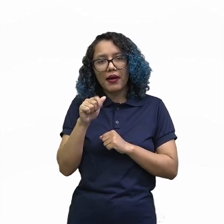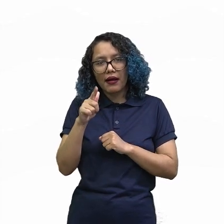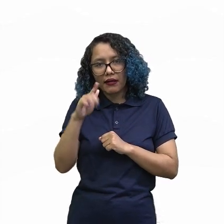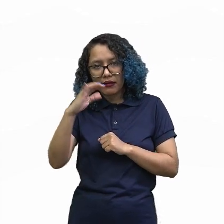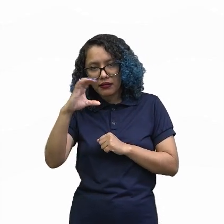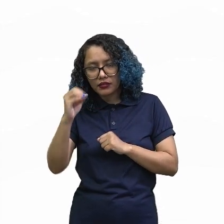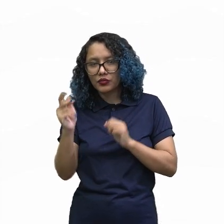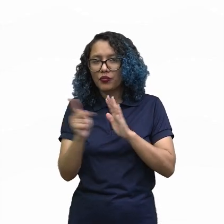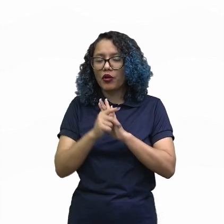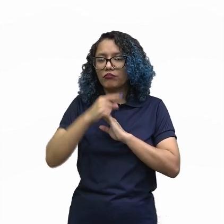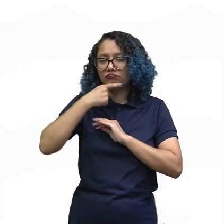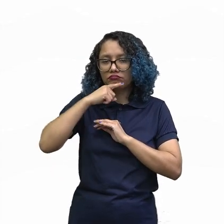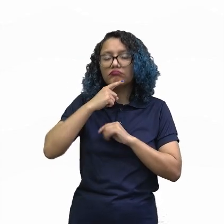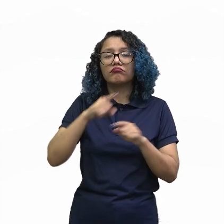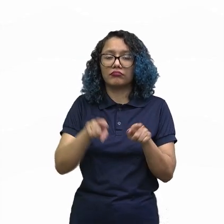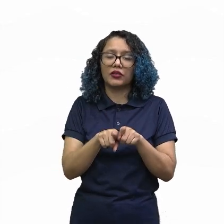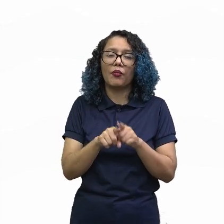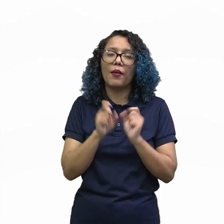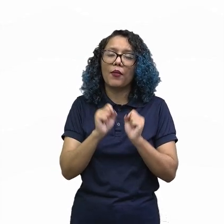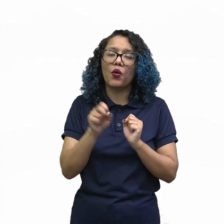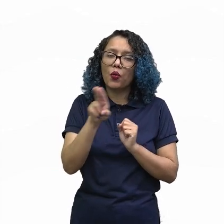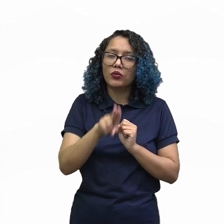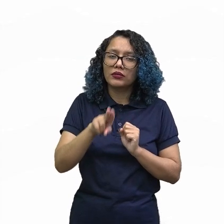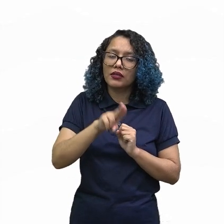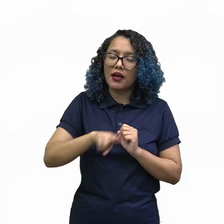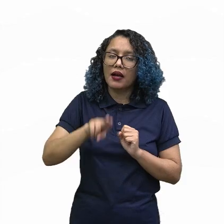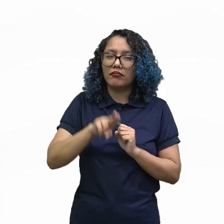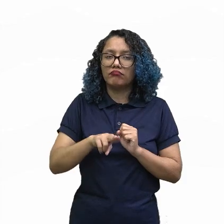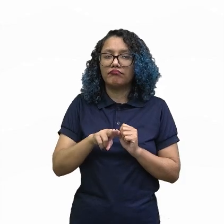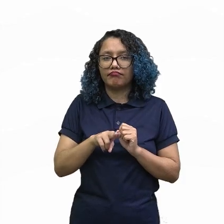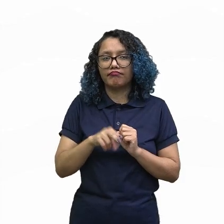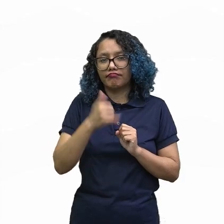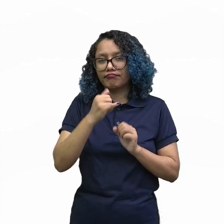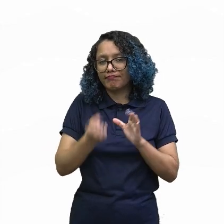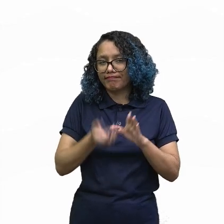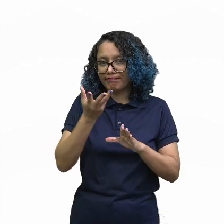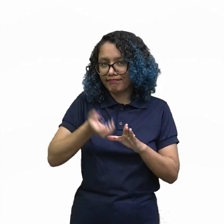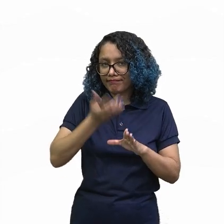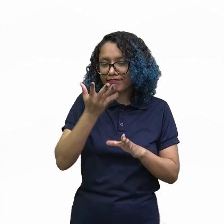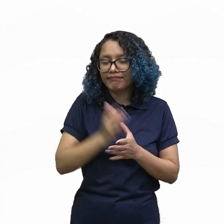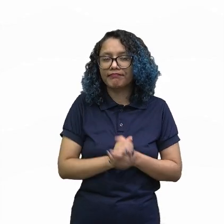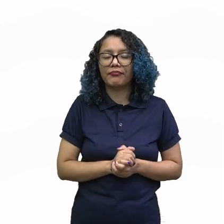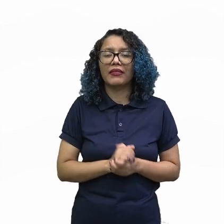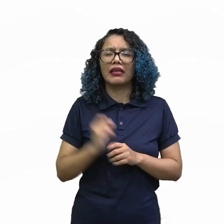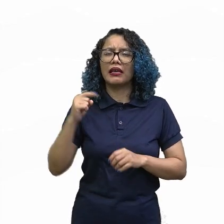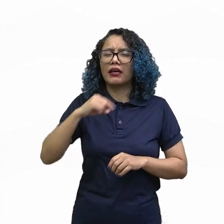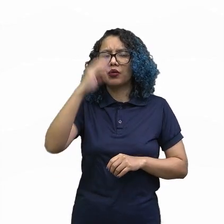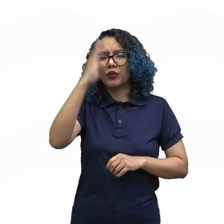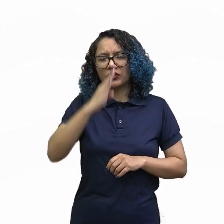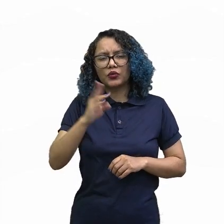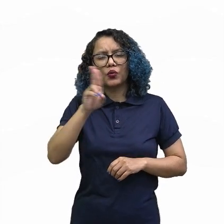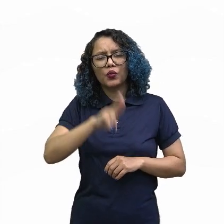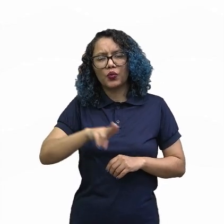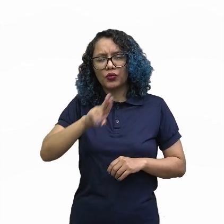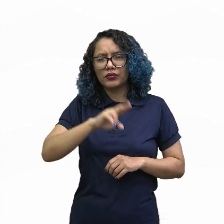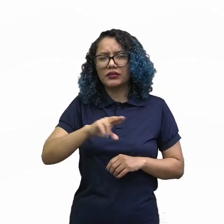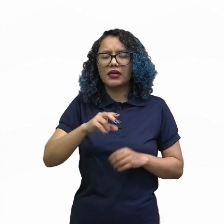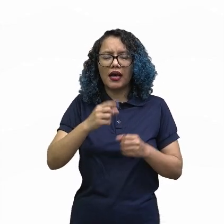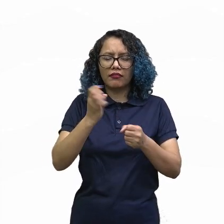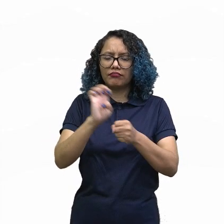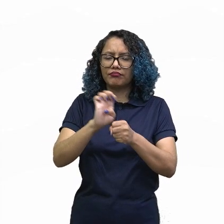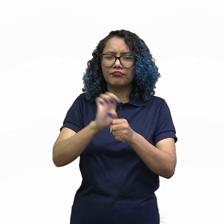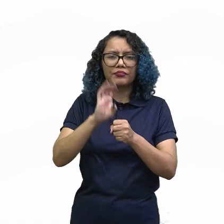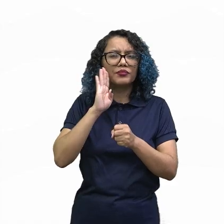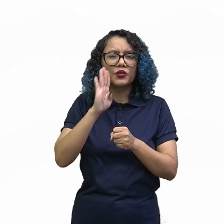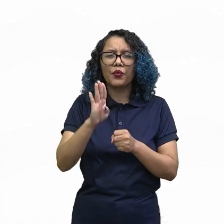cana-de-açúcar que também pode, né, ser aproveitado para a geração de energia. E a gente aqui no Brasil utiliza o etanol